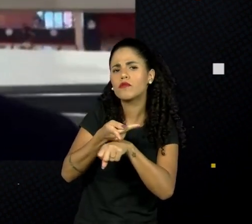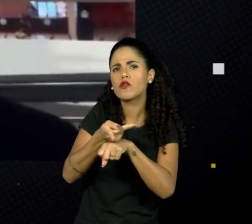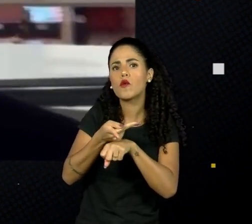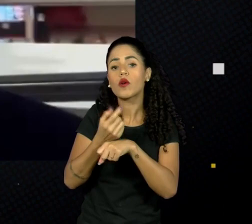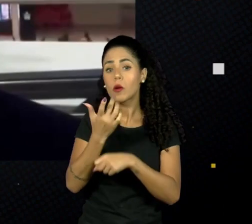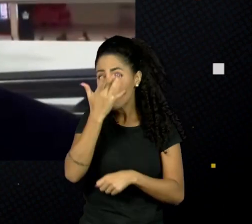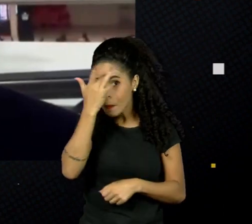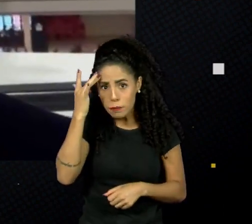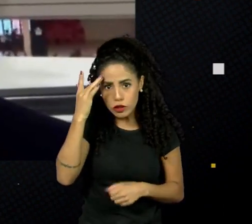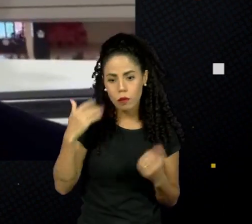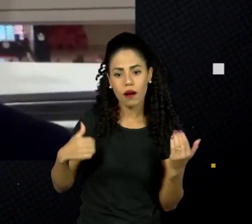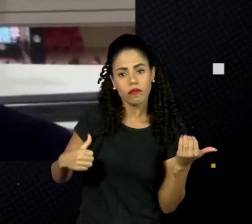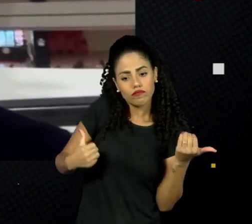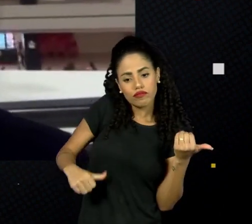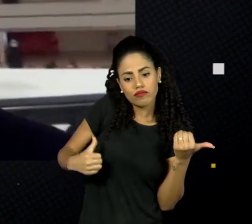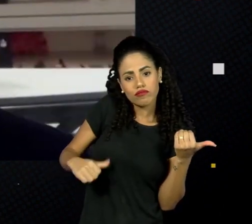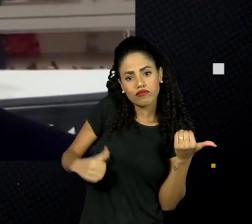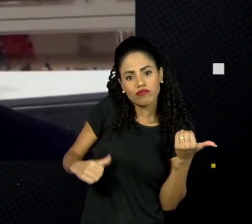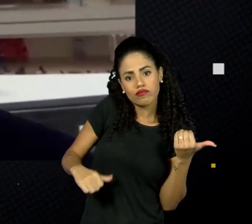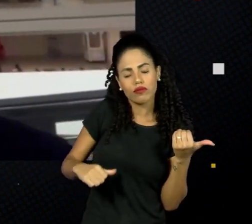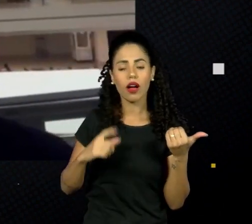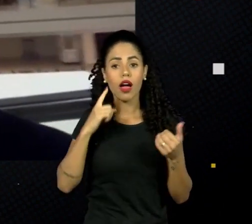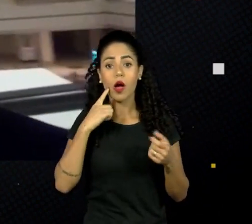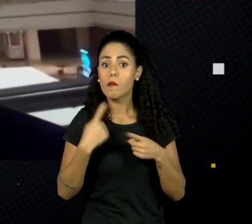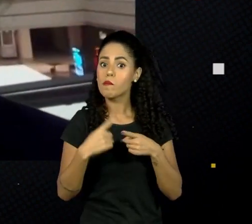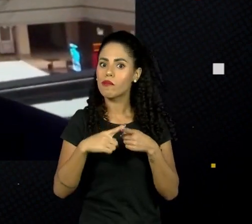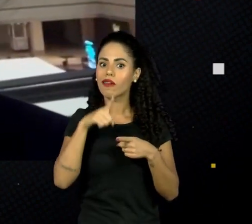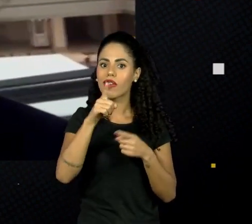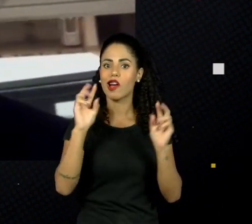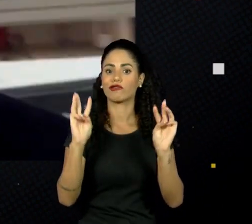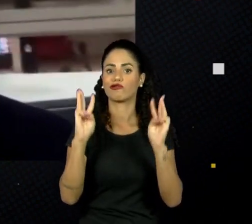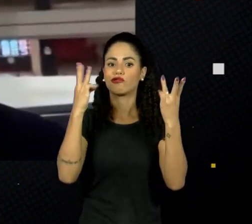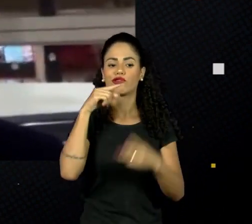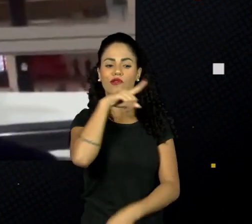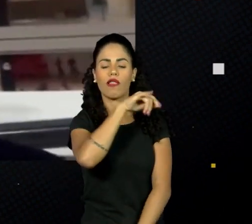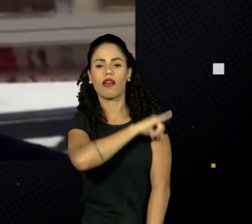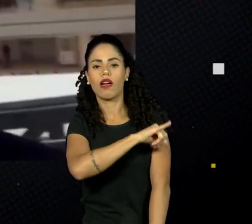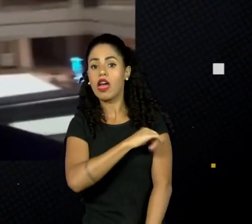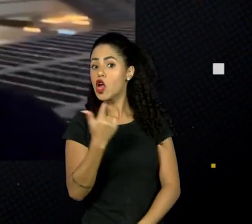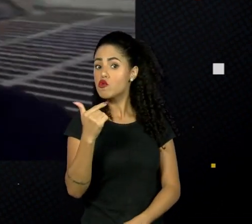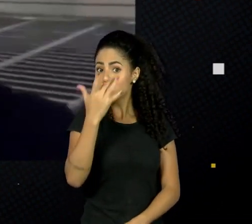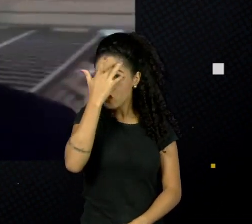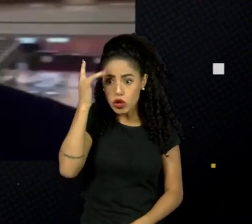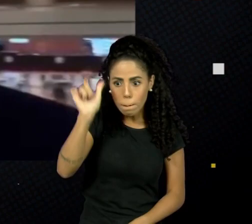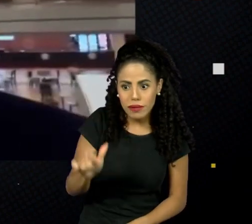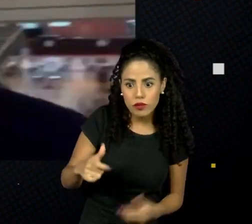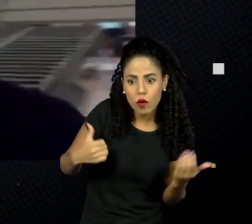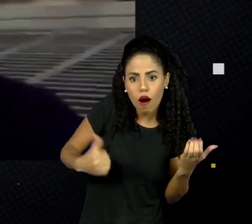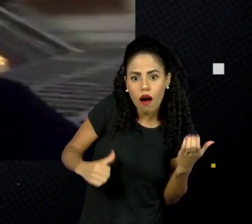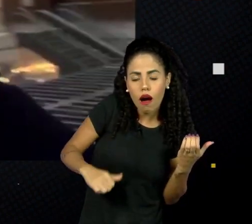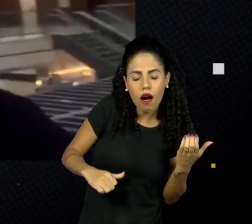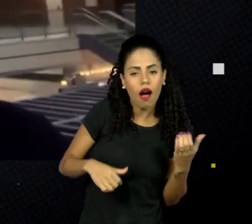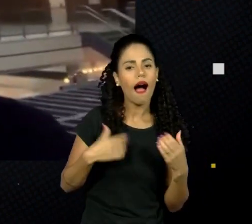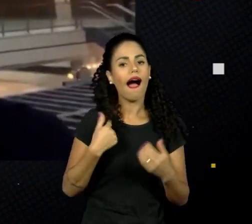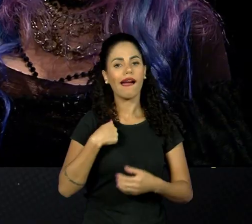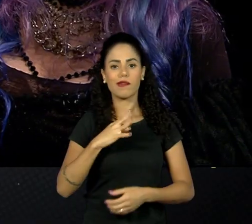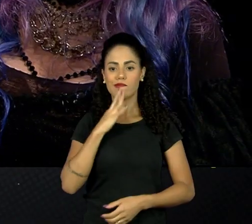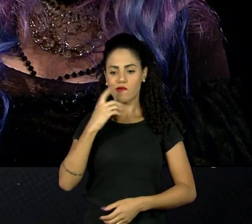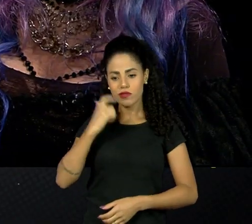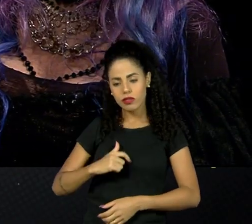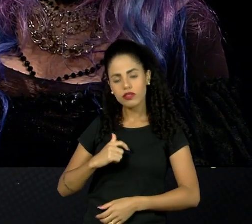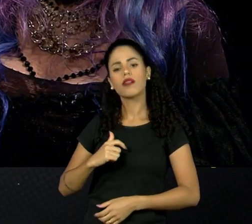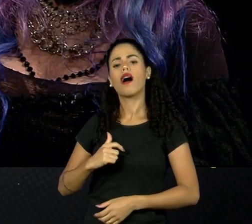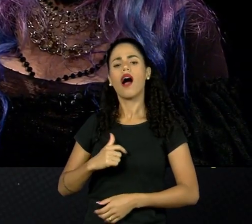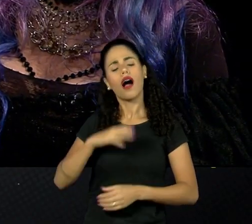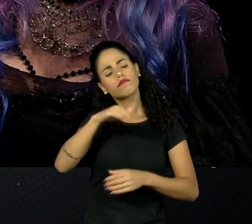precisando de um baixista, porque o baixista... Eles iam fazer um show no Rio de Janeiro, Novos Baianos, e não tinha um baixista. E quando ela me conheceu,